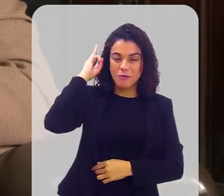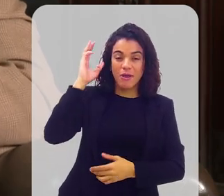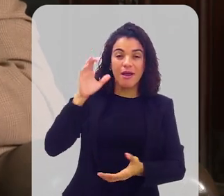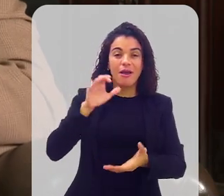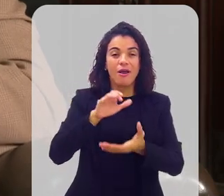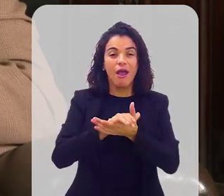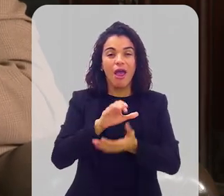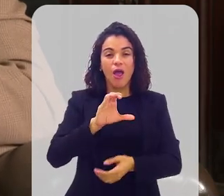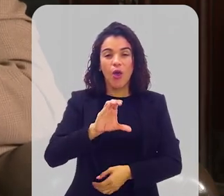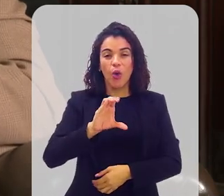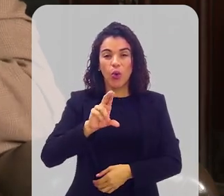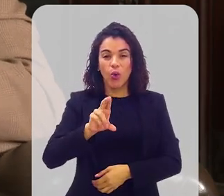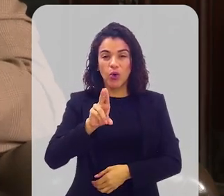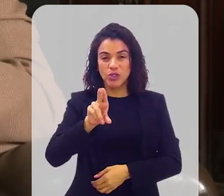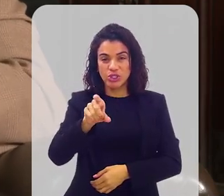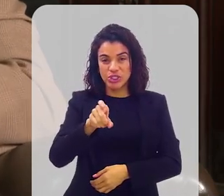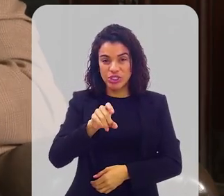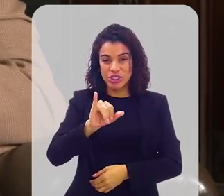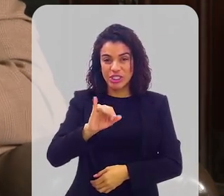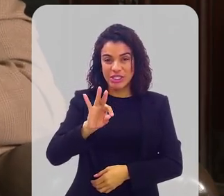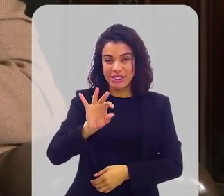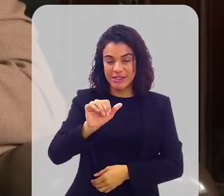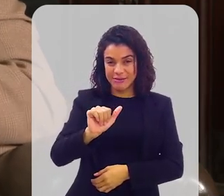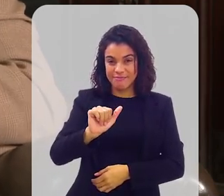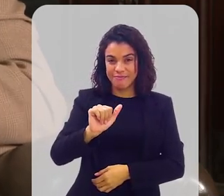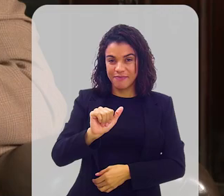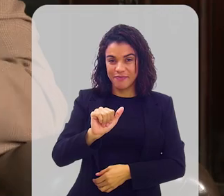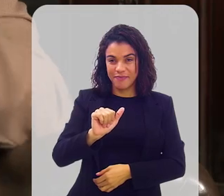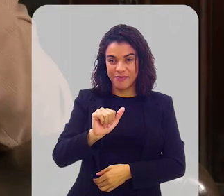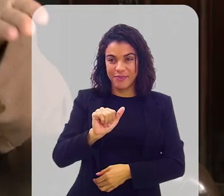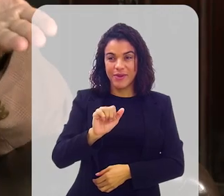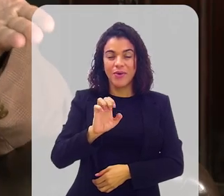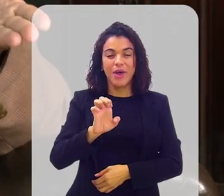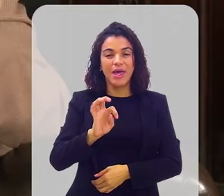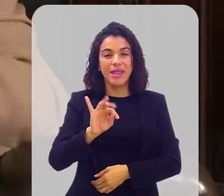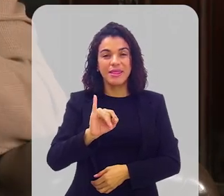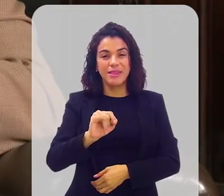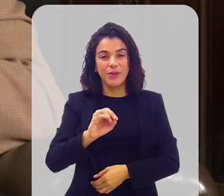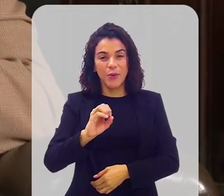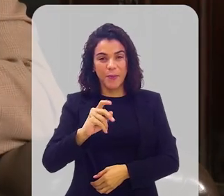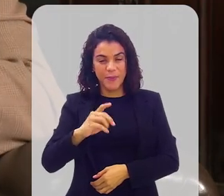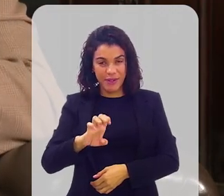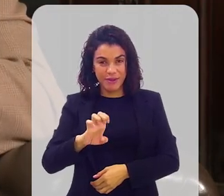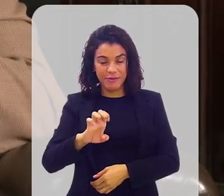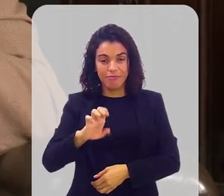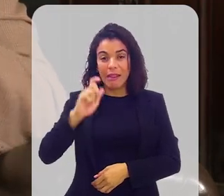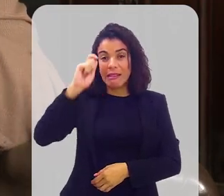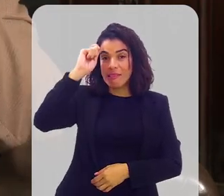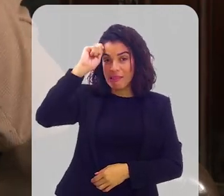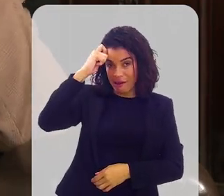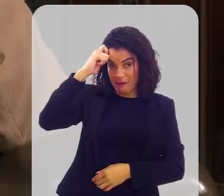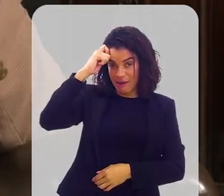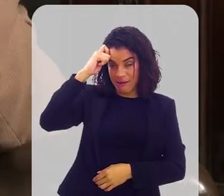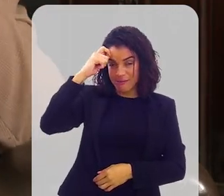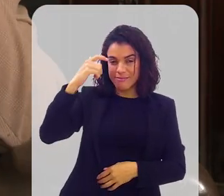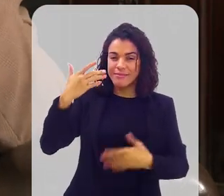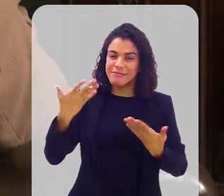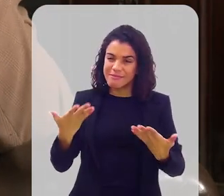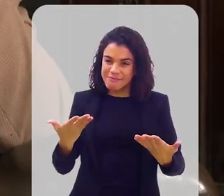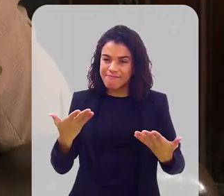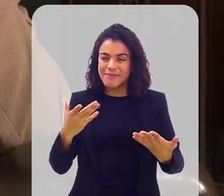com uma cuxita, entretanto uma etíope, entretanto uma mulher negra. Ainda se